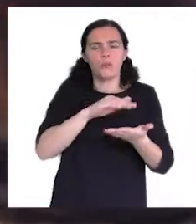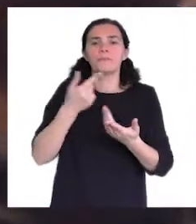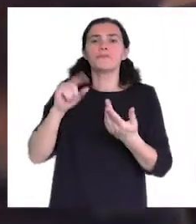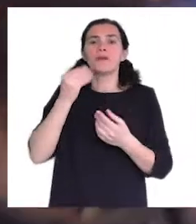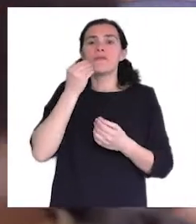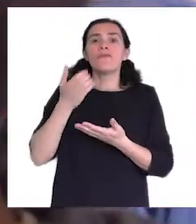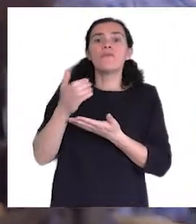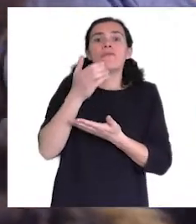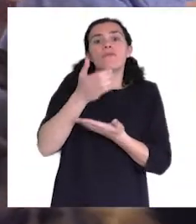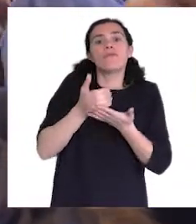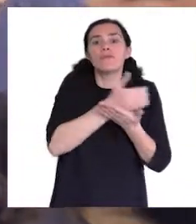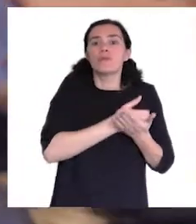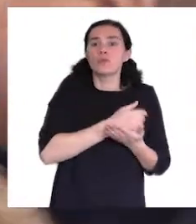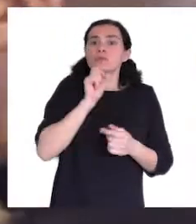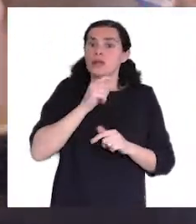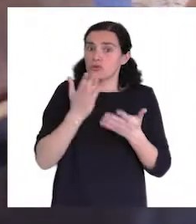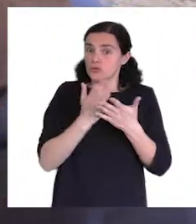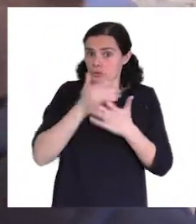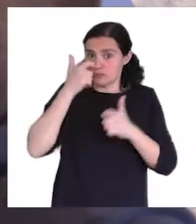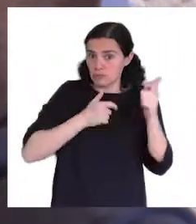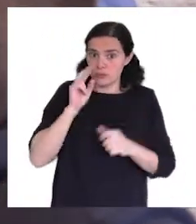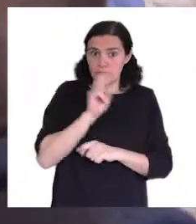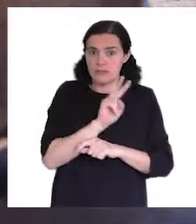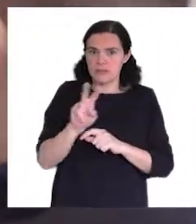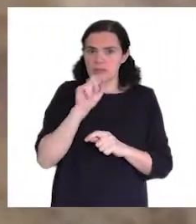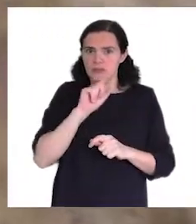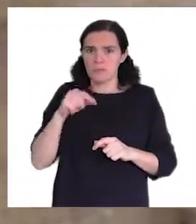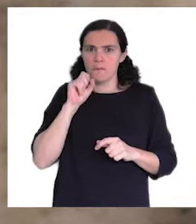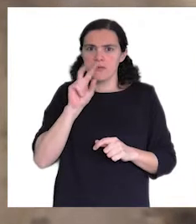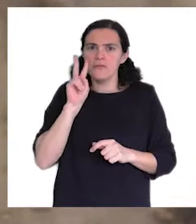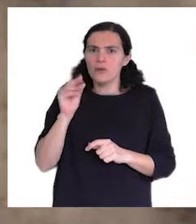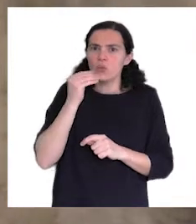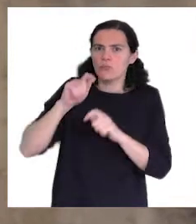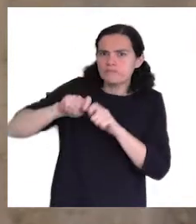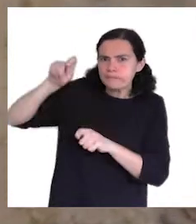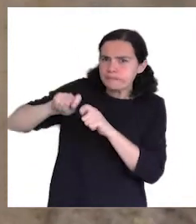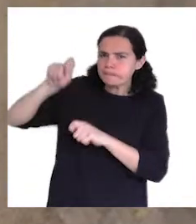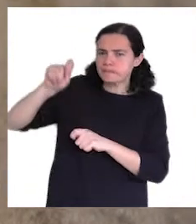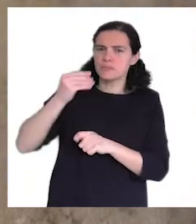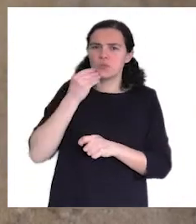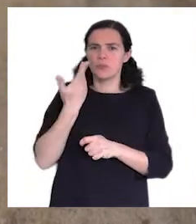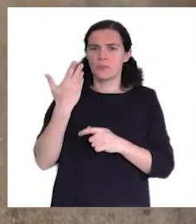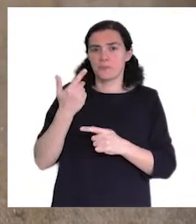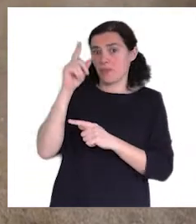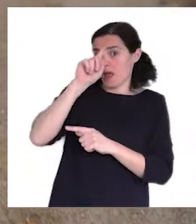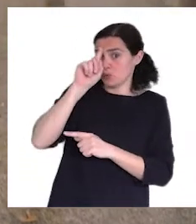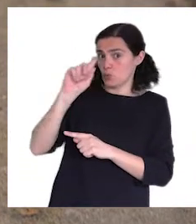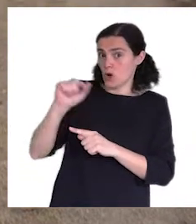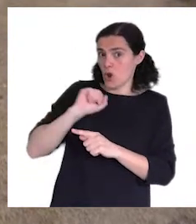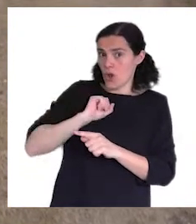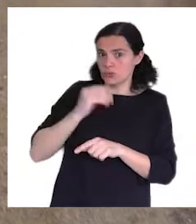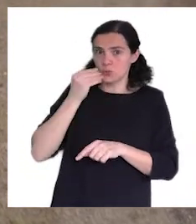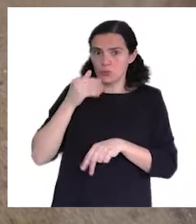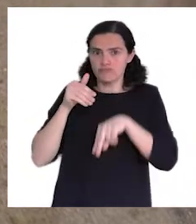ferramenta para as escolas e as pessoas que nos visitam, no sentido em que podemos ver à escala qual é, no fundo, a nossa altura, a